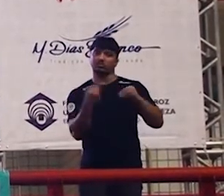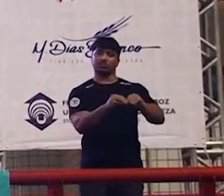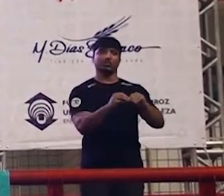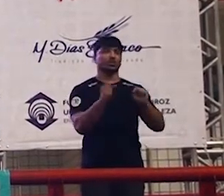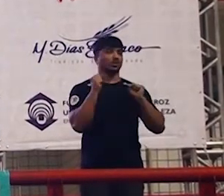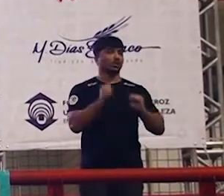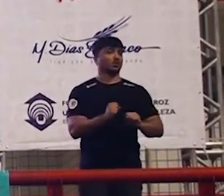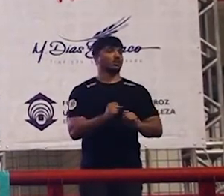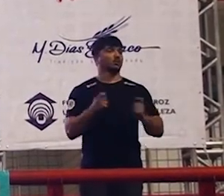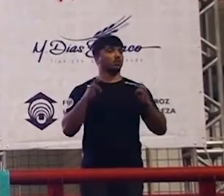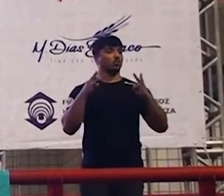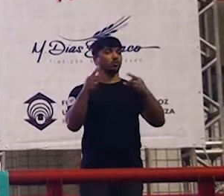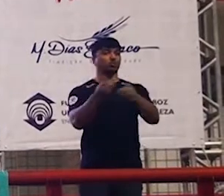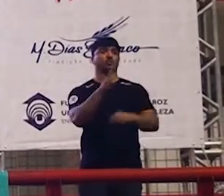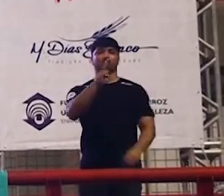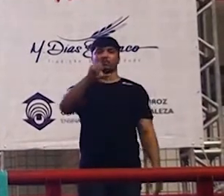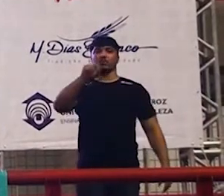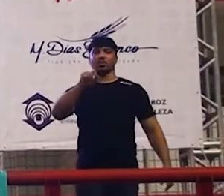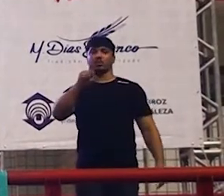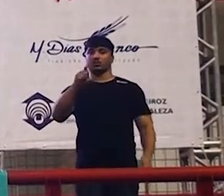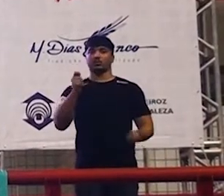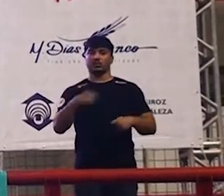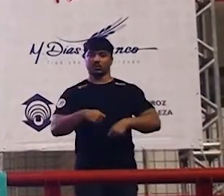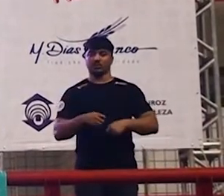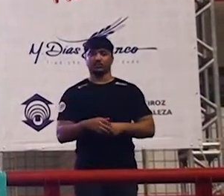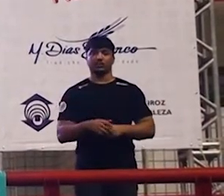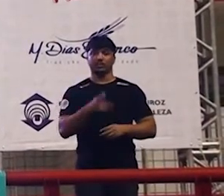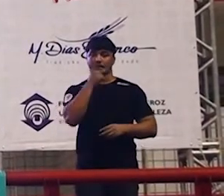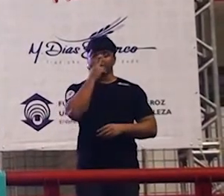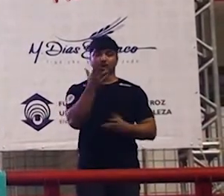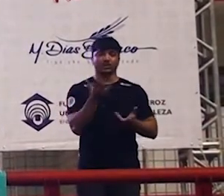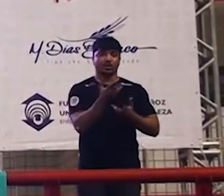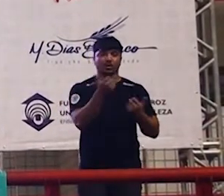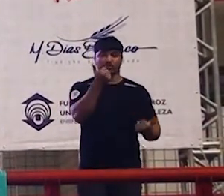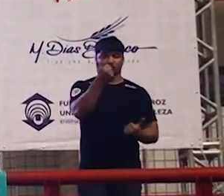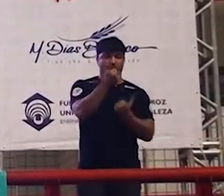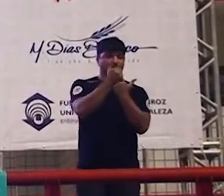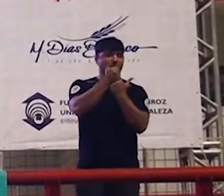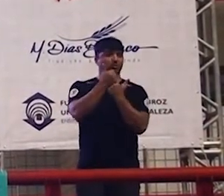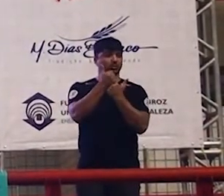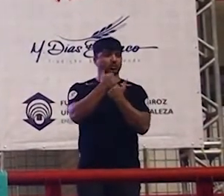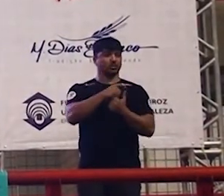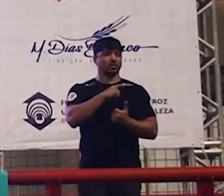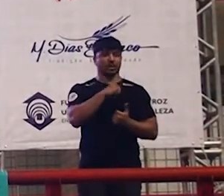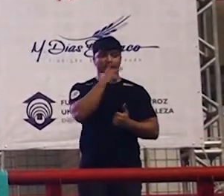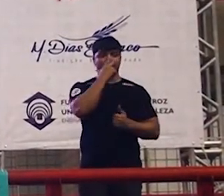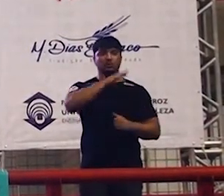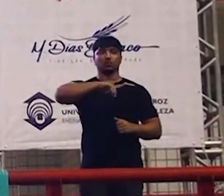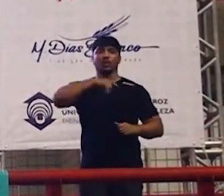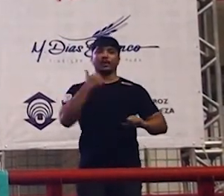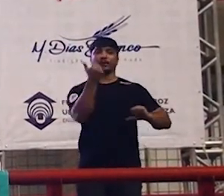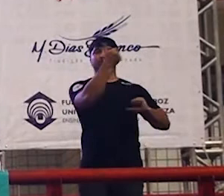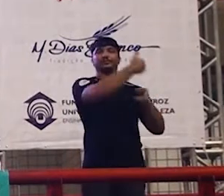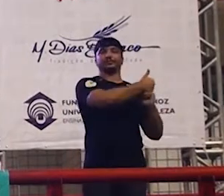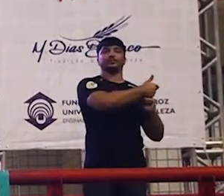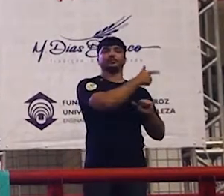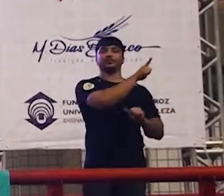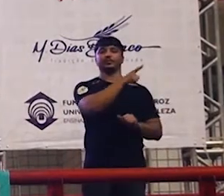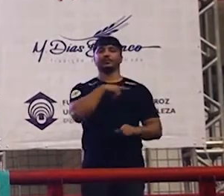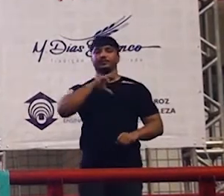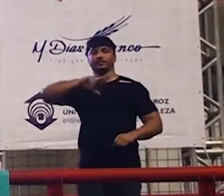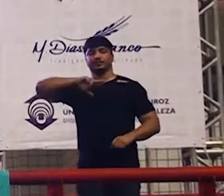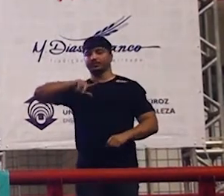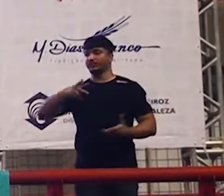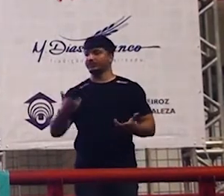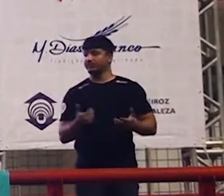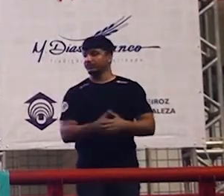posso publicar qualquer coisa num blog. Ele virou muito mais um suporte do que um substituto a um diário pessoal